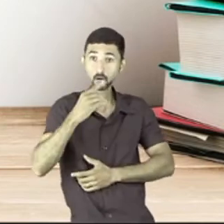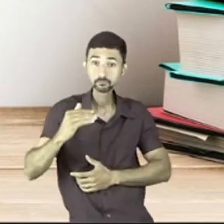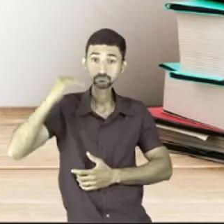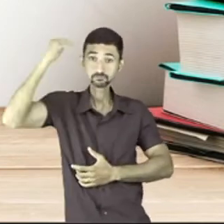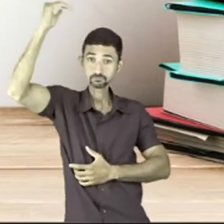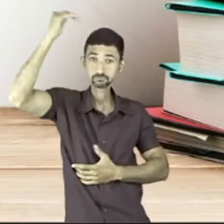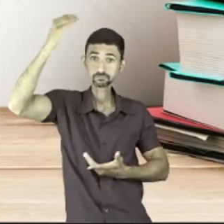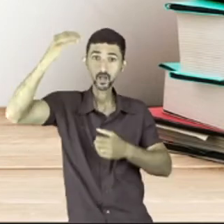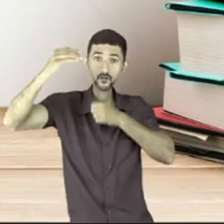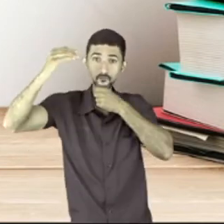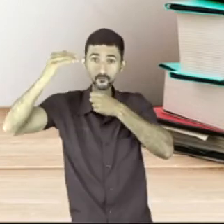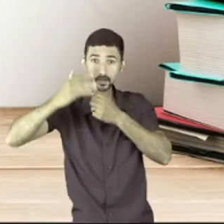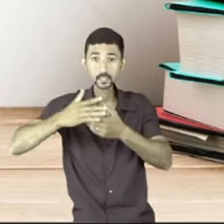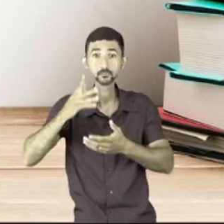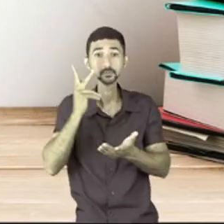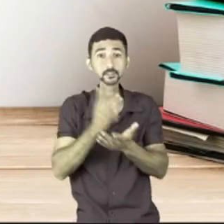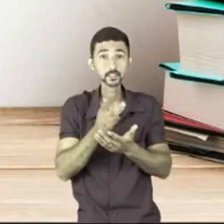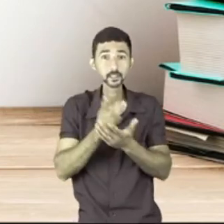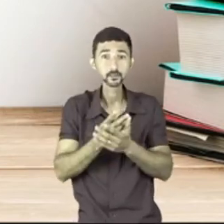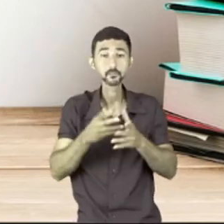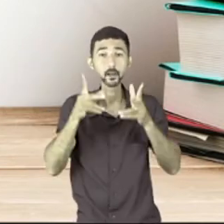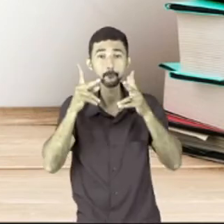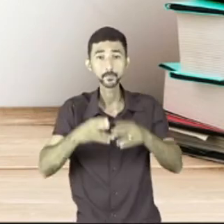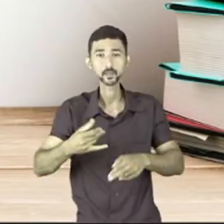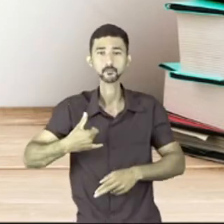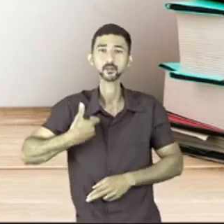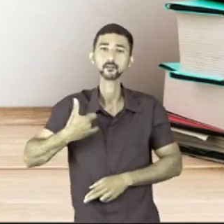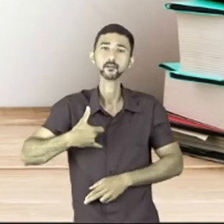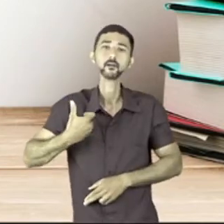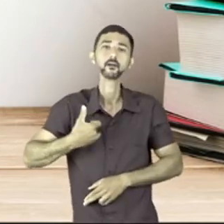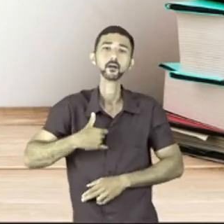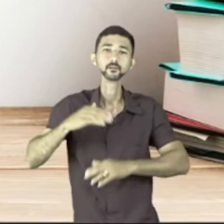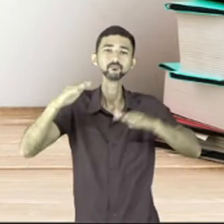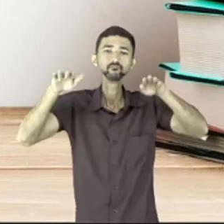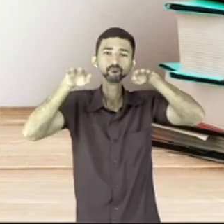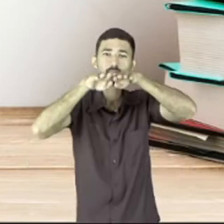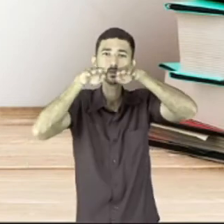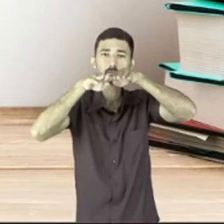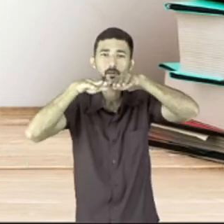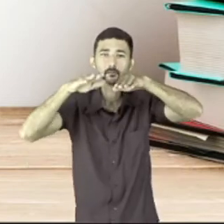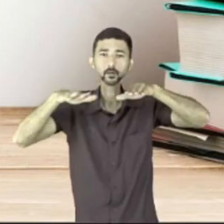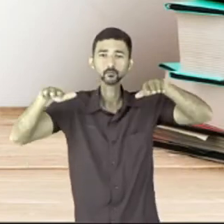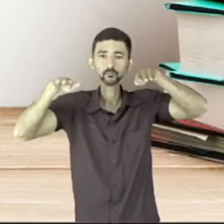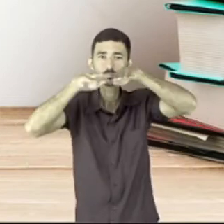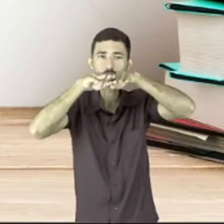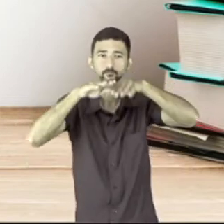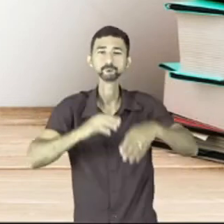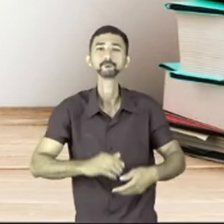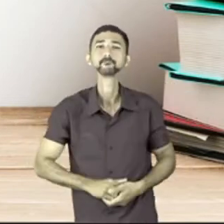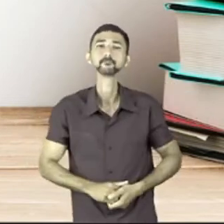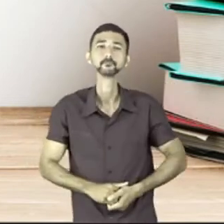você. Você enfrenta sempre alguém da mesma idade, do mesmo tamanho,